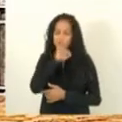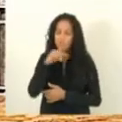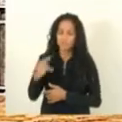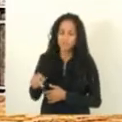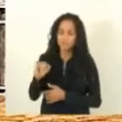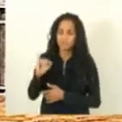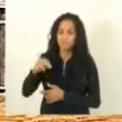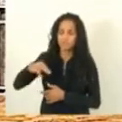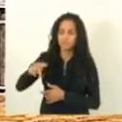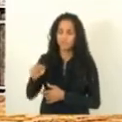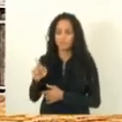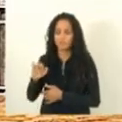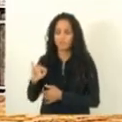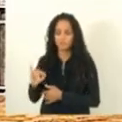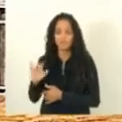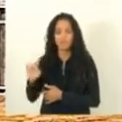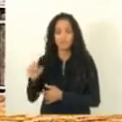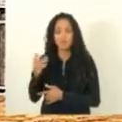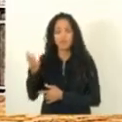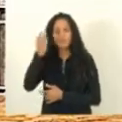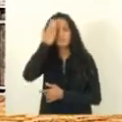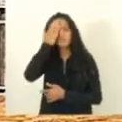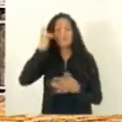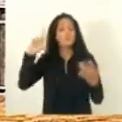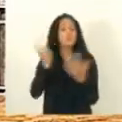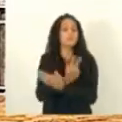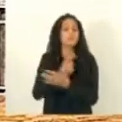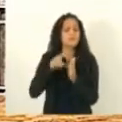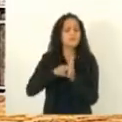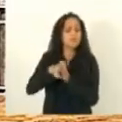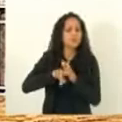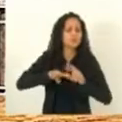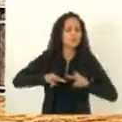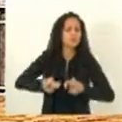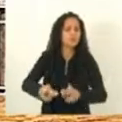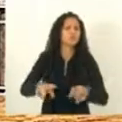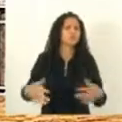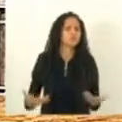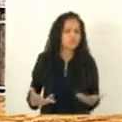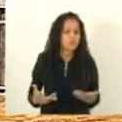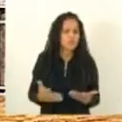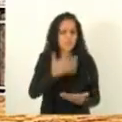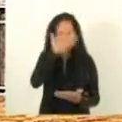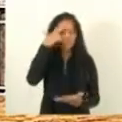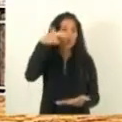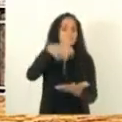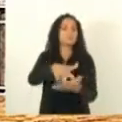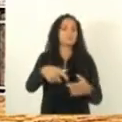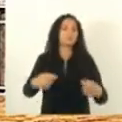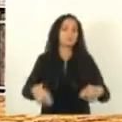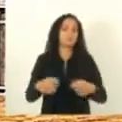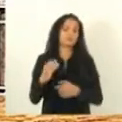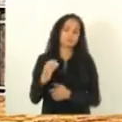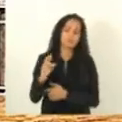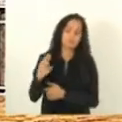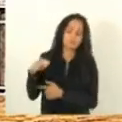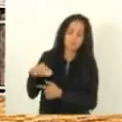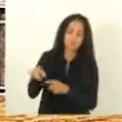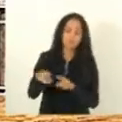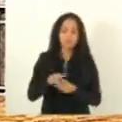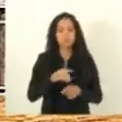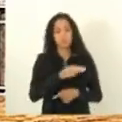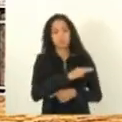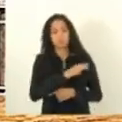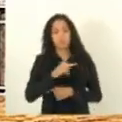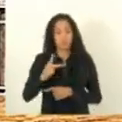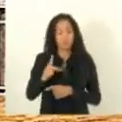solicita realmente que seja averiguado, investigado e punido os responsáveis. Então, o CRM, o Ministério